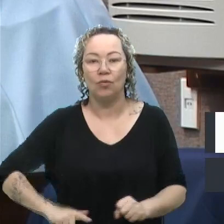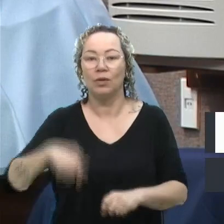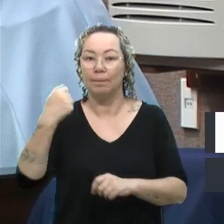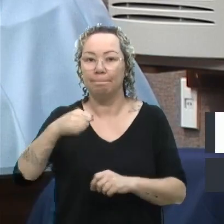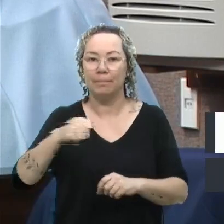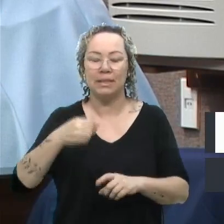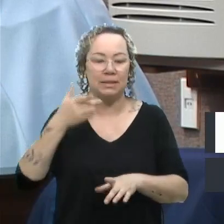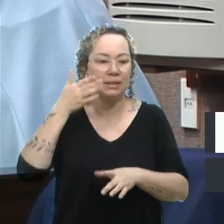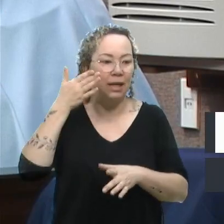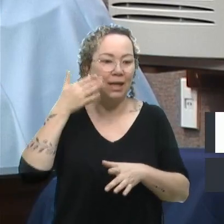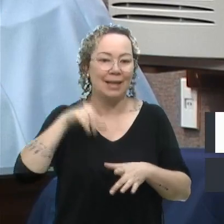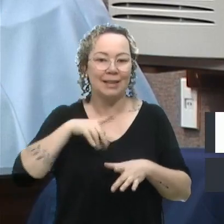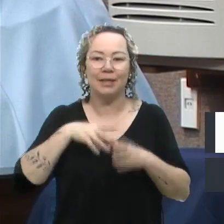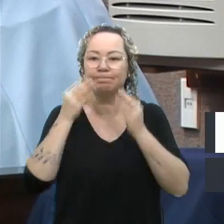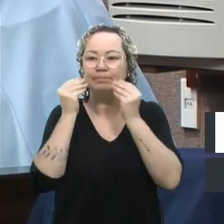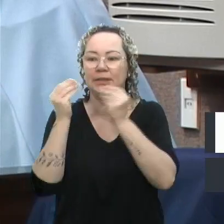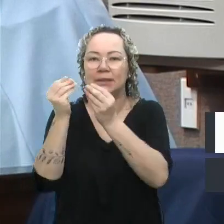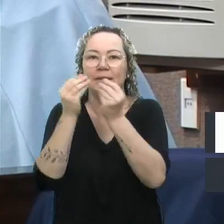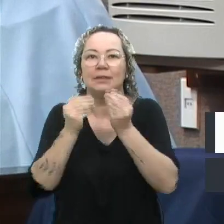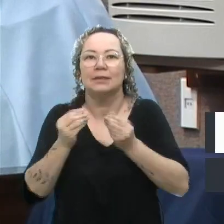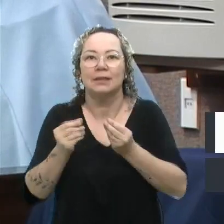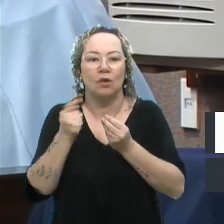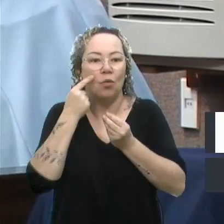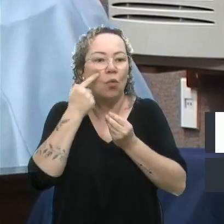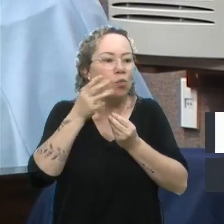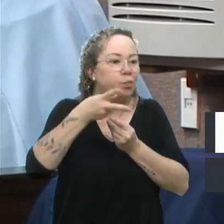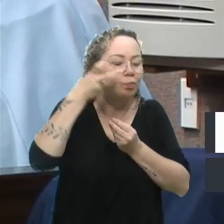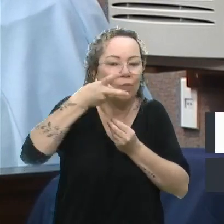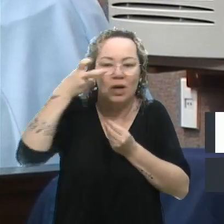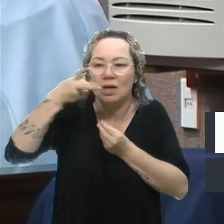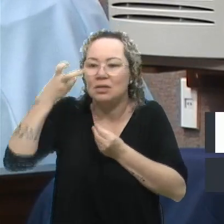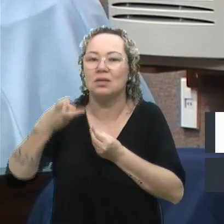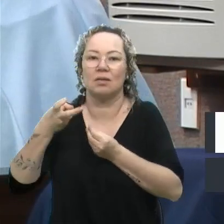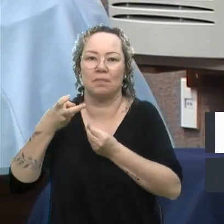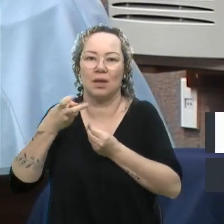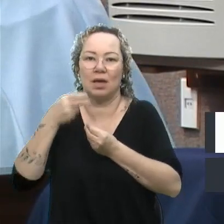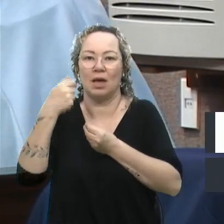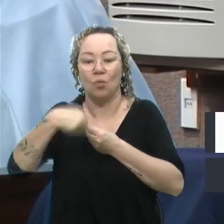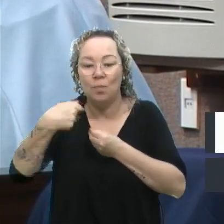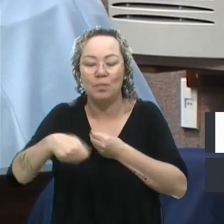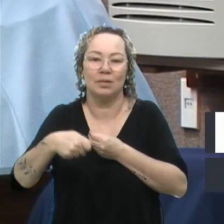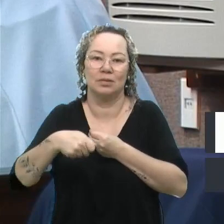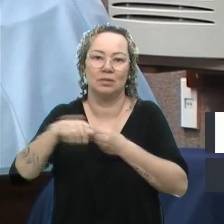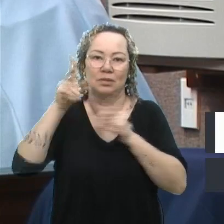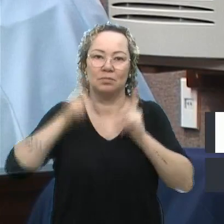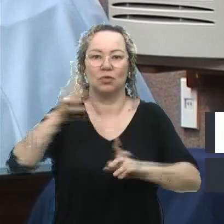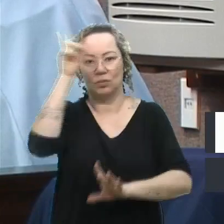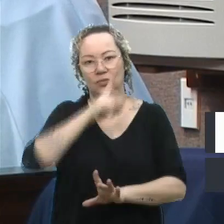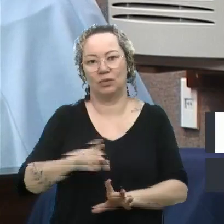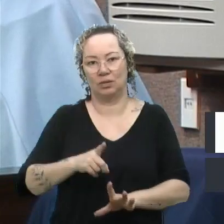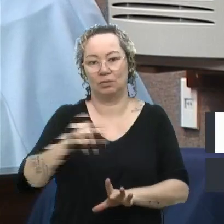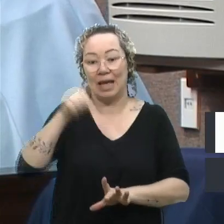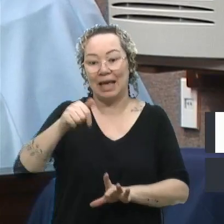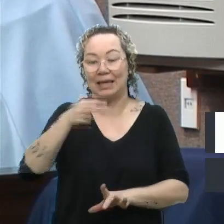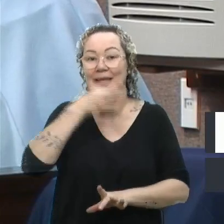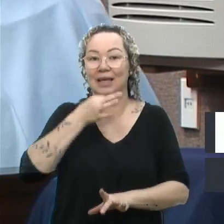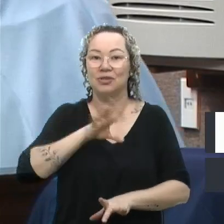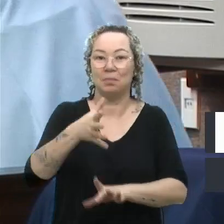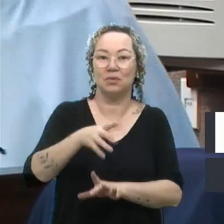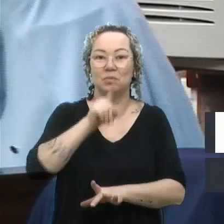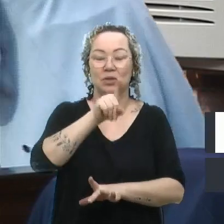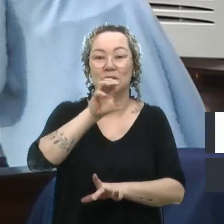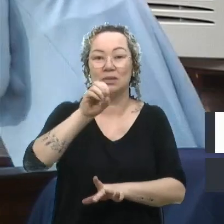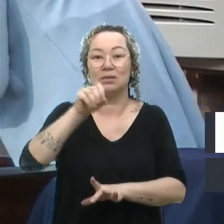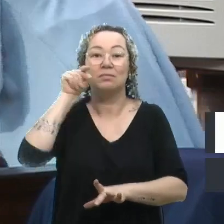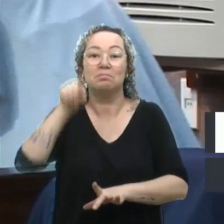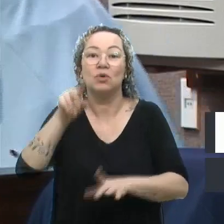toda essa população que sofre com algum tipo de deficiência. Falamos em torno de 100 mil pessoas com deficiência.